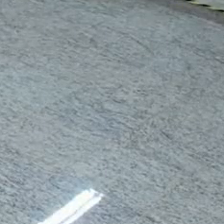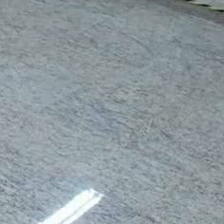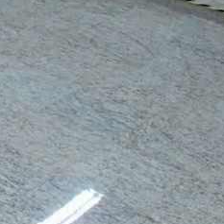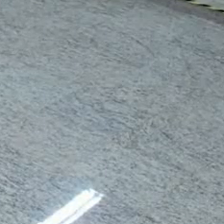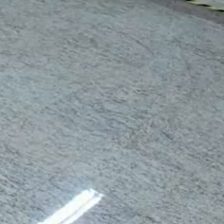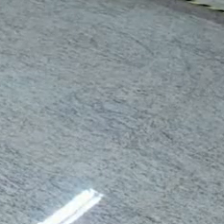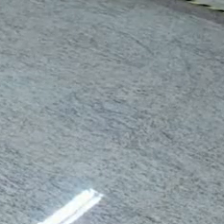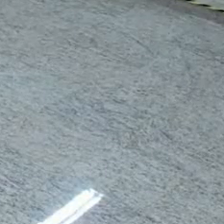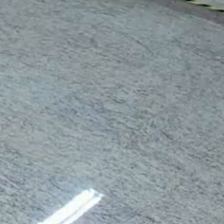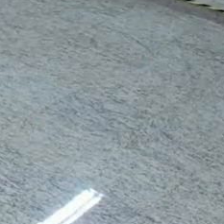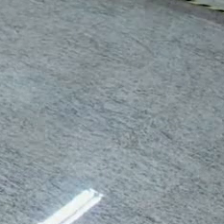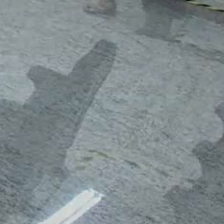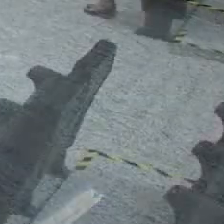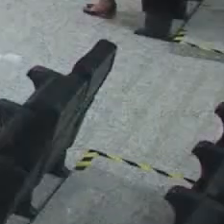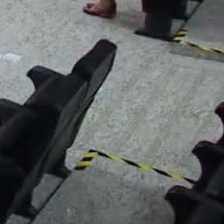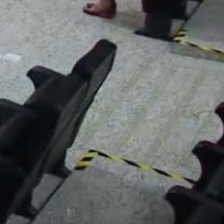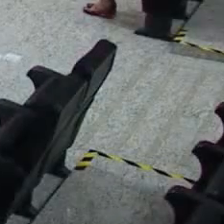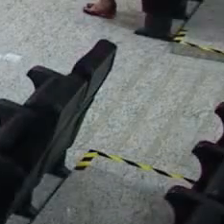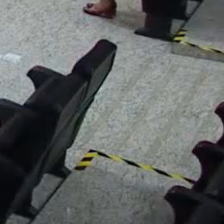Imagem ampla do plenário.